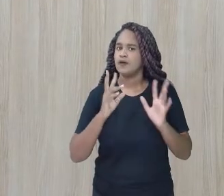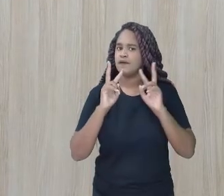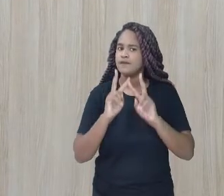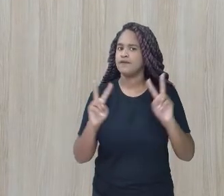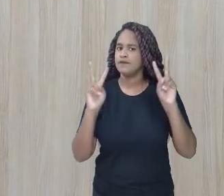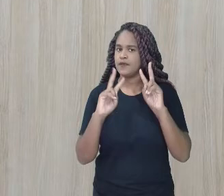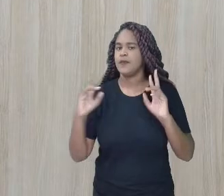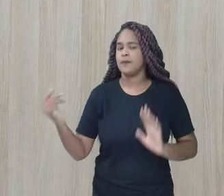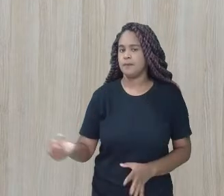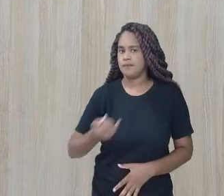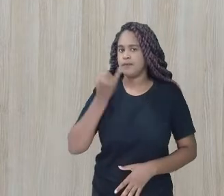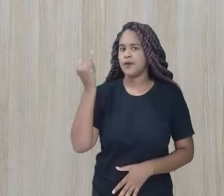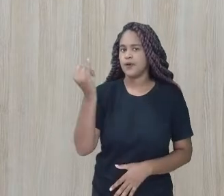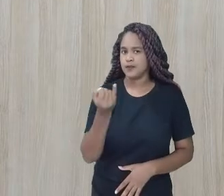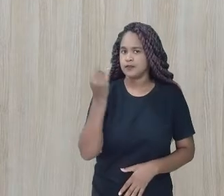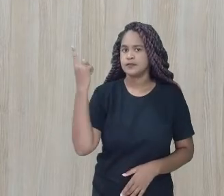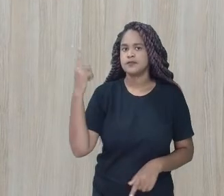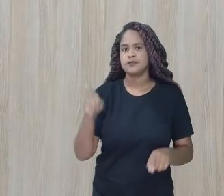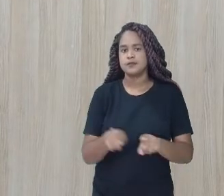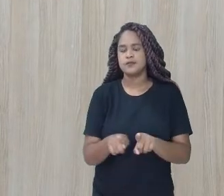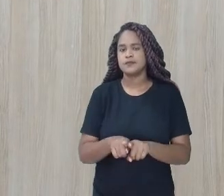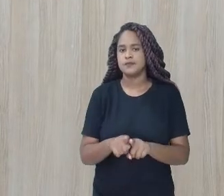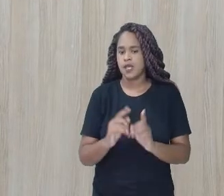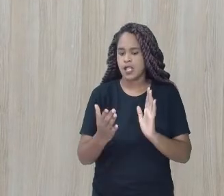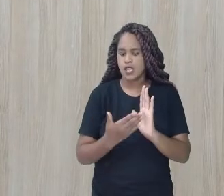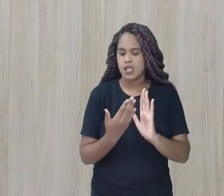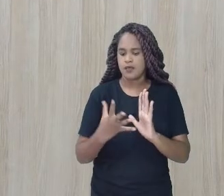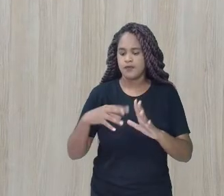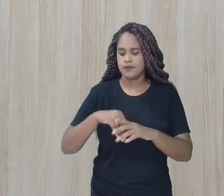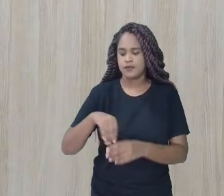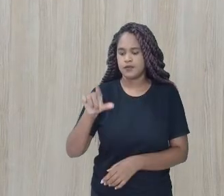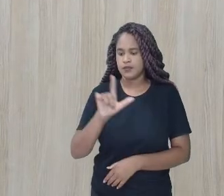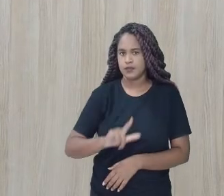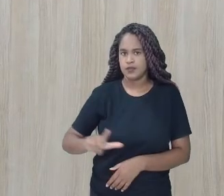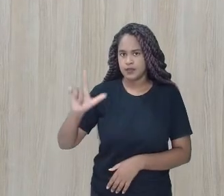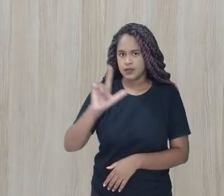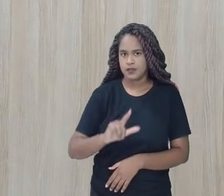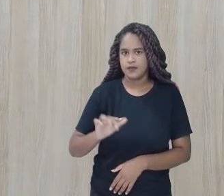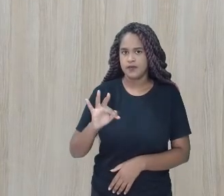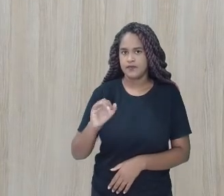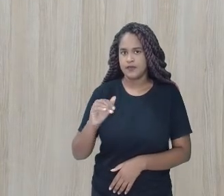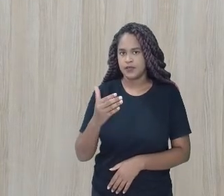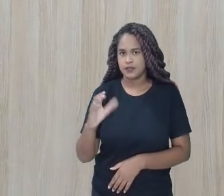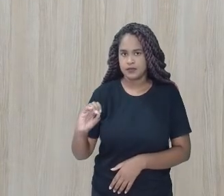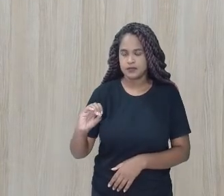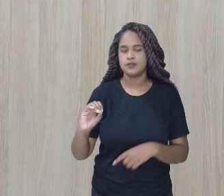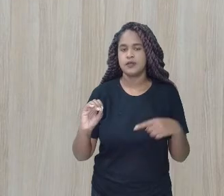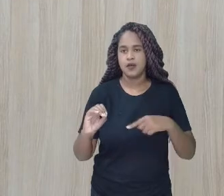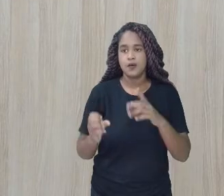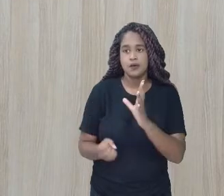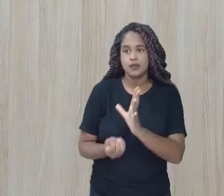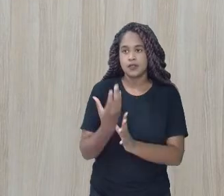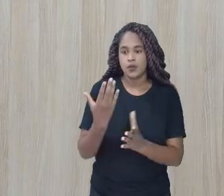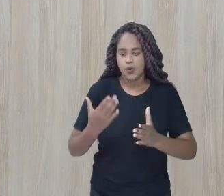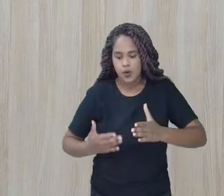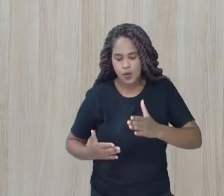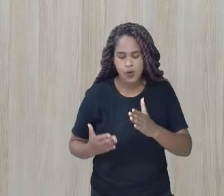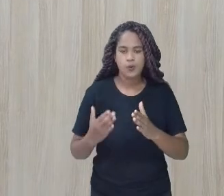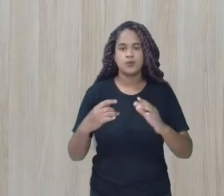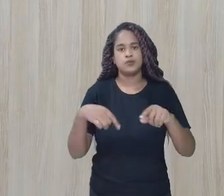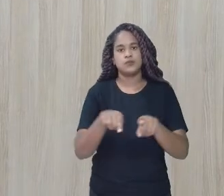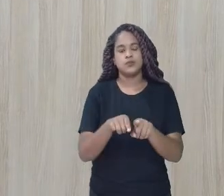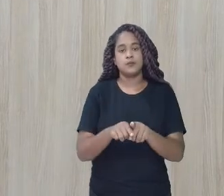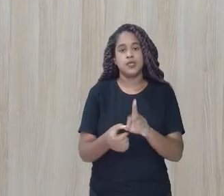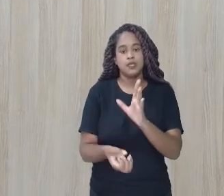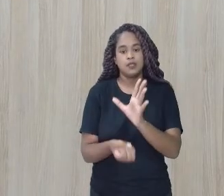sua importância e a sua relevância para a literatura de ficção científica, né, criando o Eu, Robô, criando também as 3